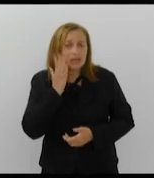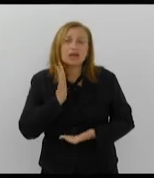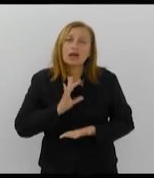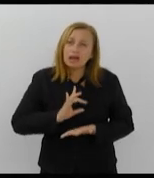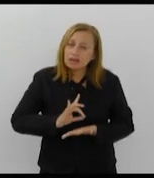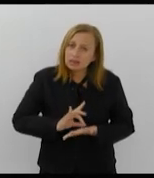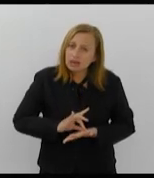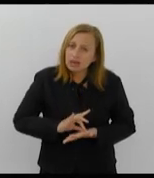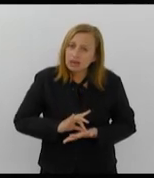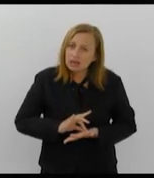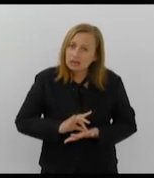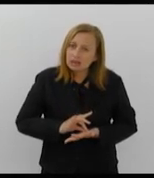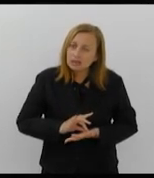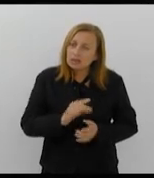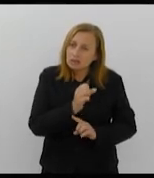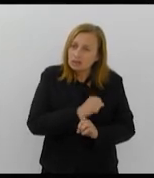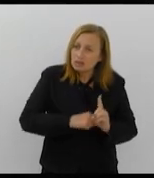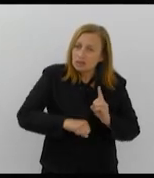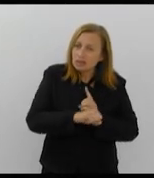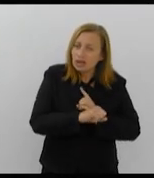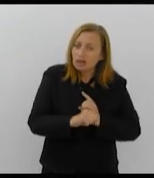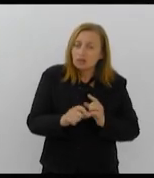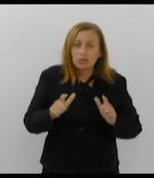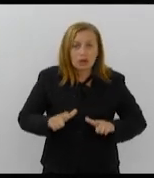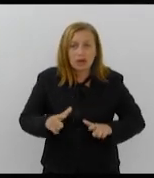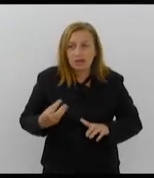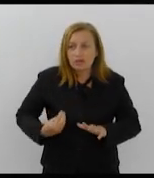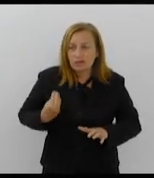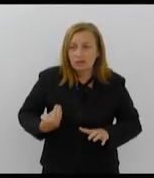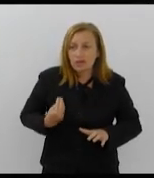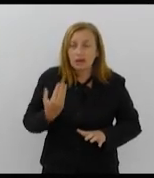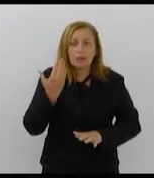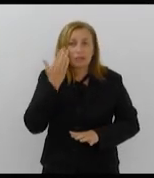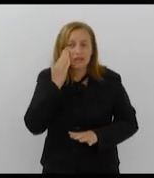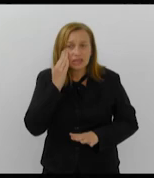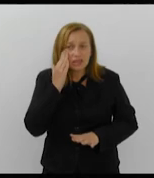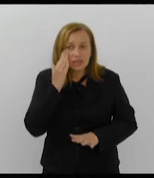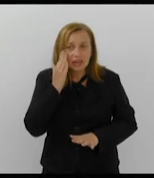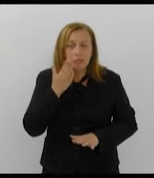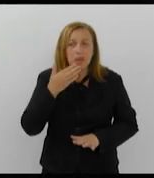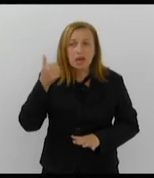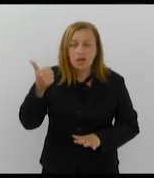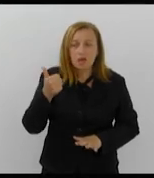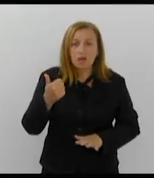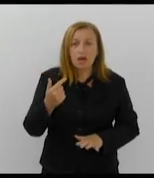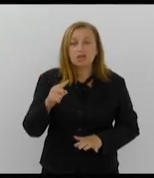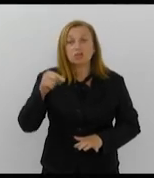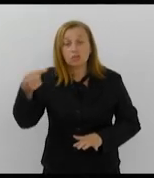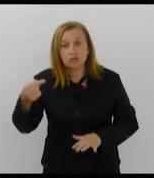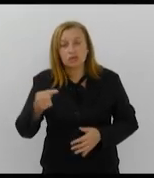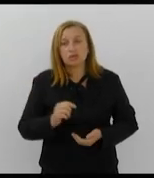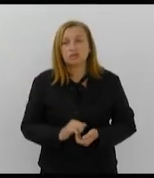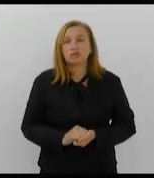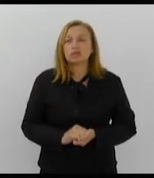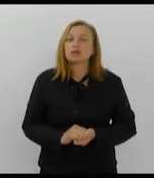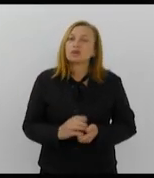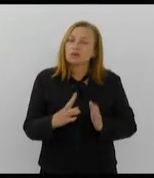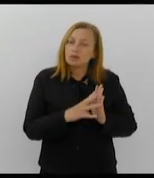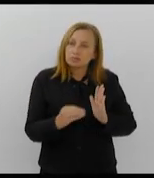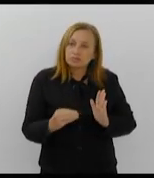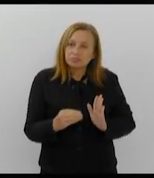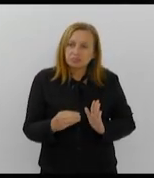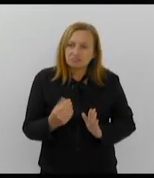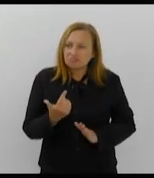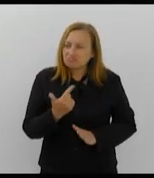realidade social de onde nós estamos para poder interpretar, inclusive, as normas. Naquele exemplo, eu não digo